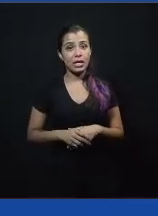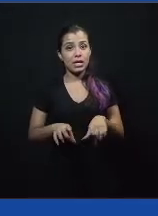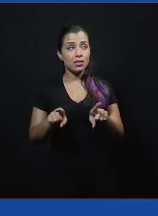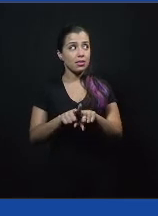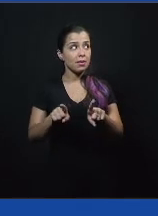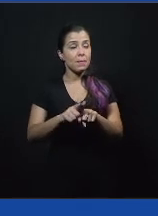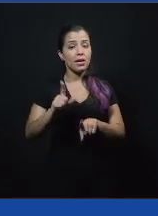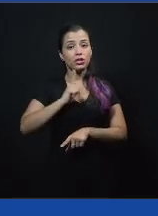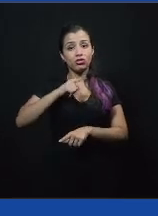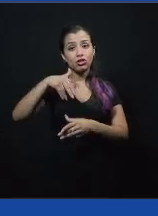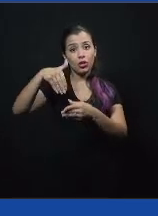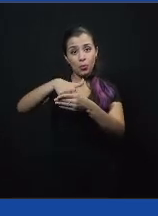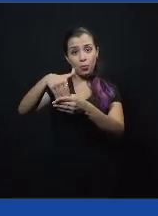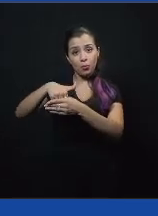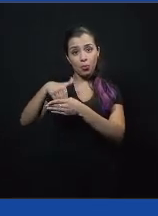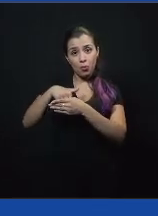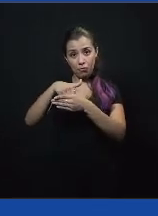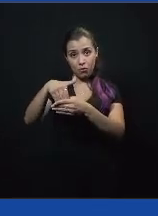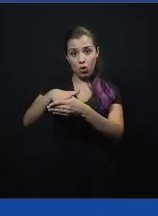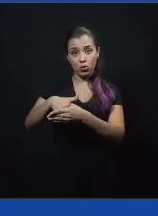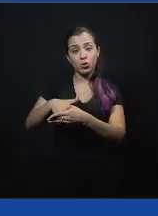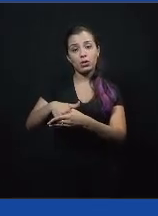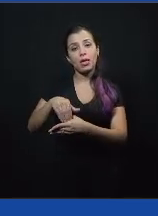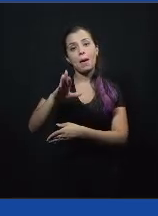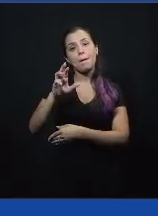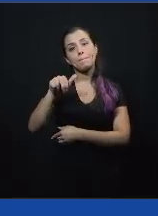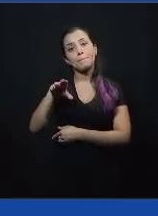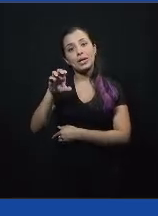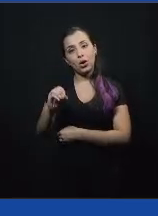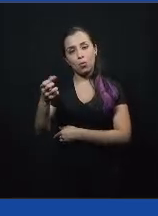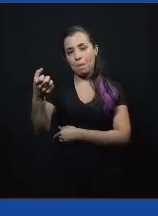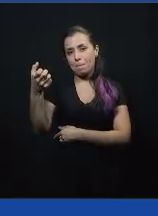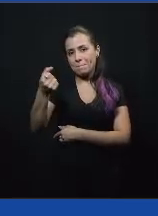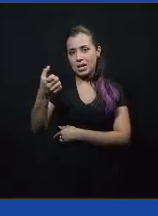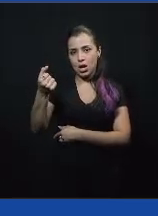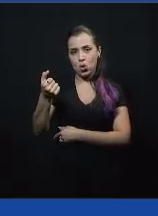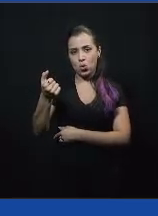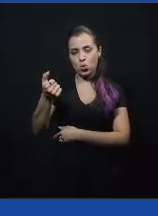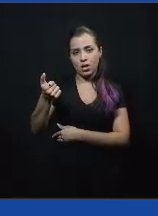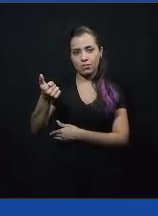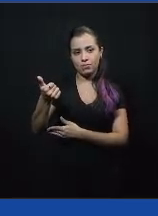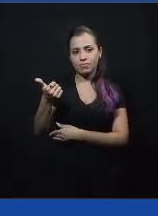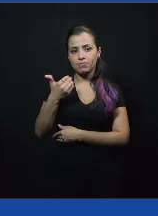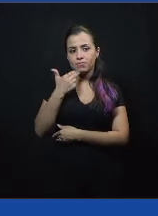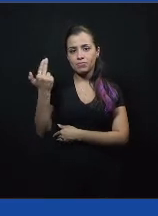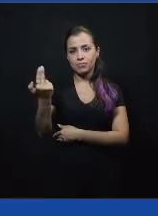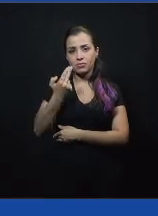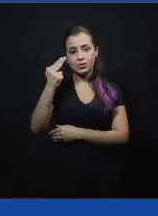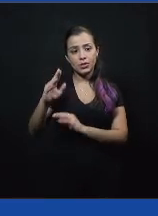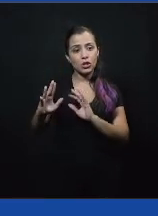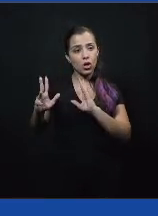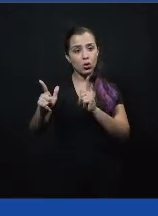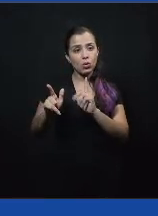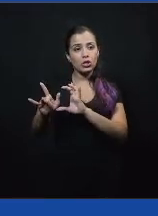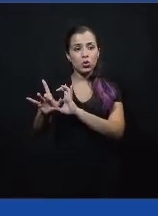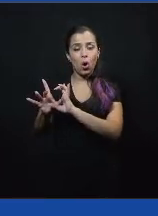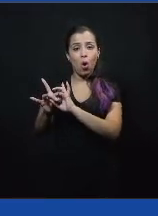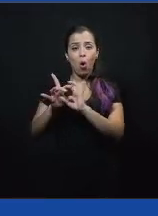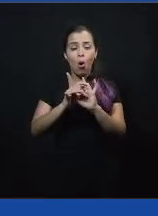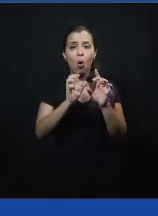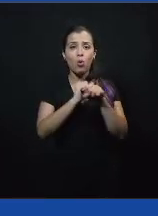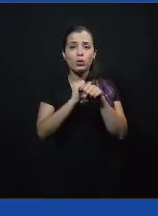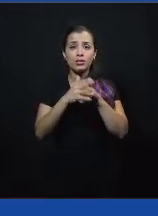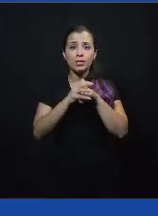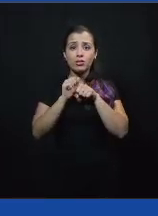muitos votos brancos e nulos uma alta taxa de abstenção e tudo isso né num contexto de pandemia que